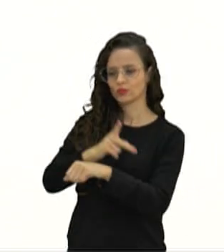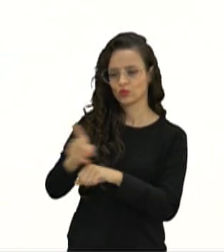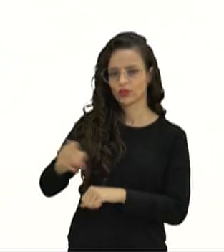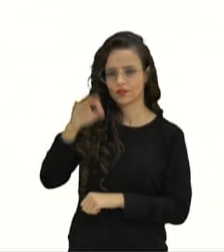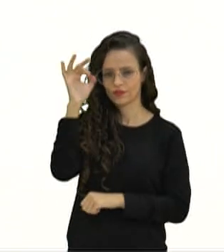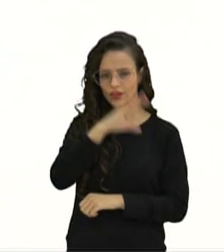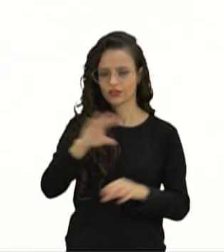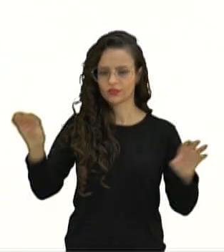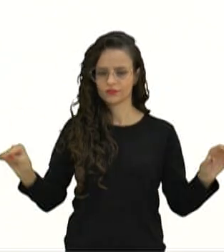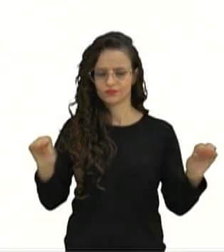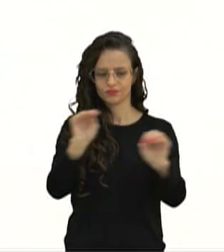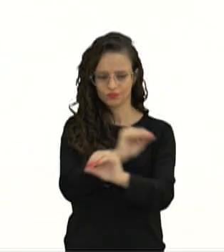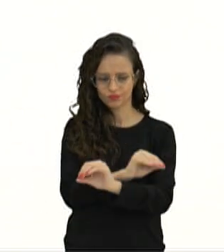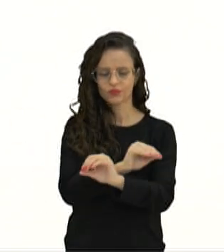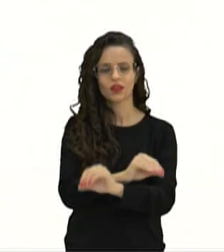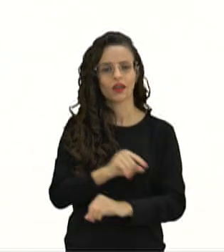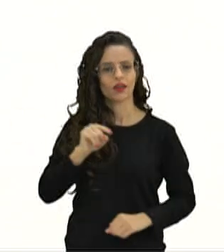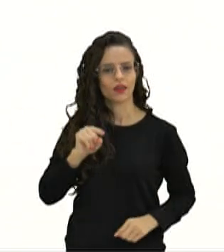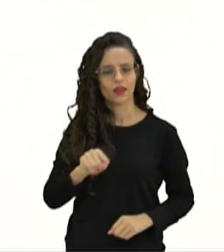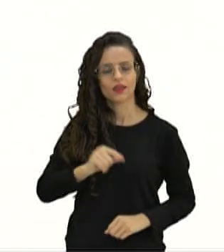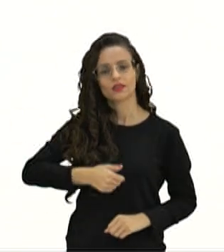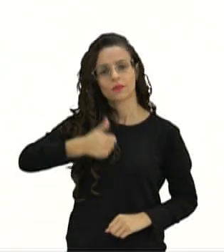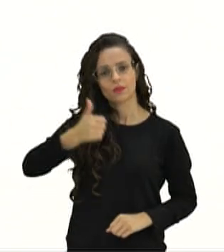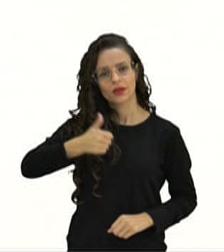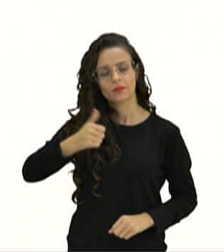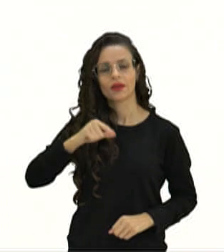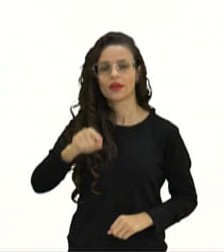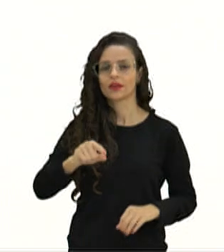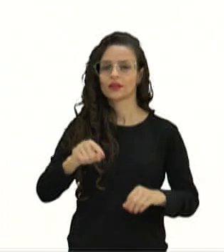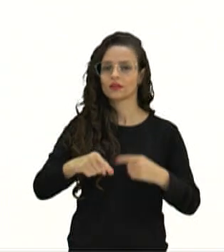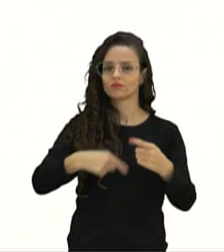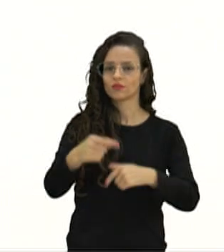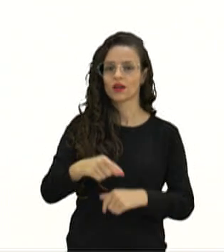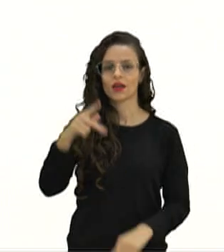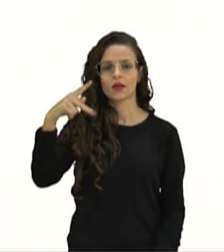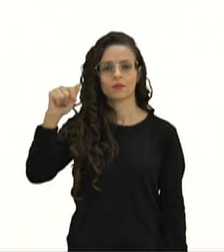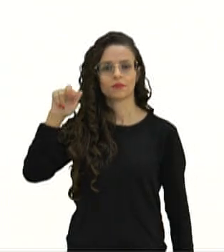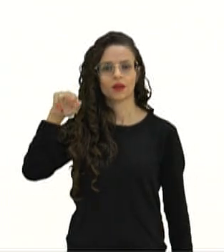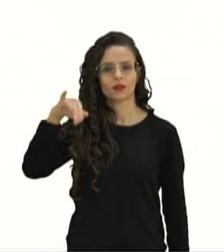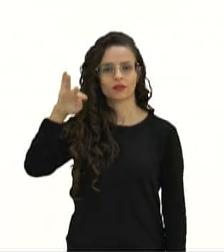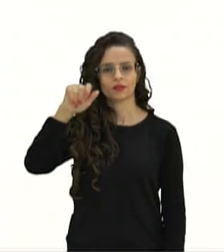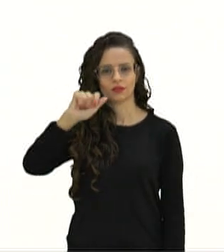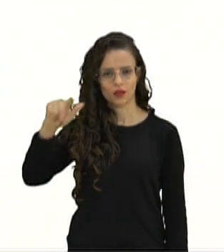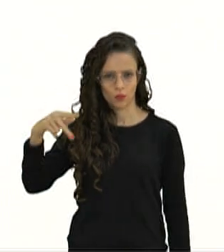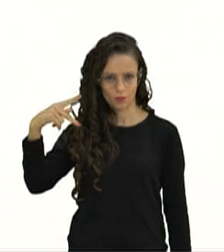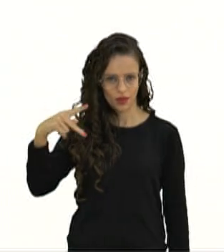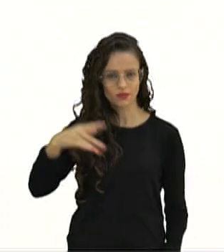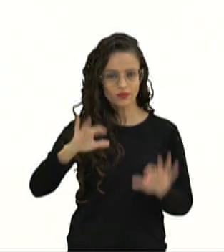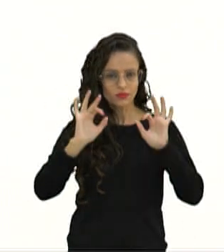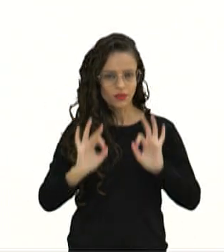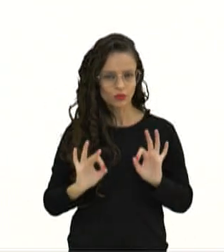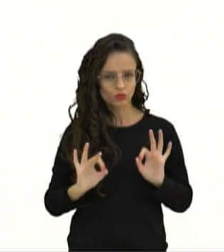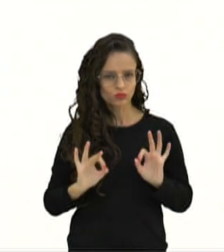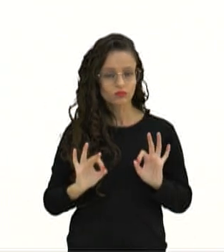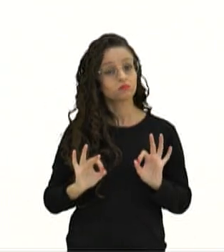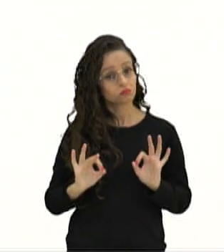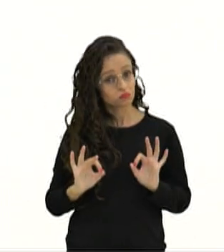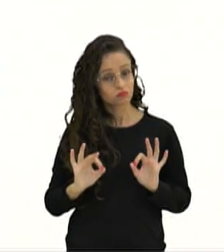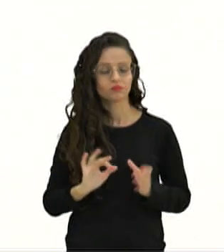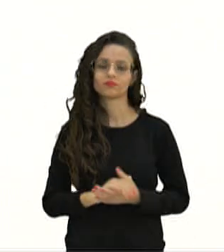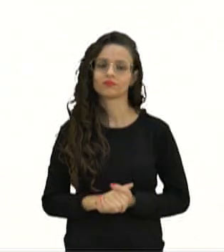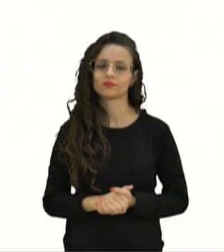de sementes verdes, chamando essa primeira geração de geração parental ou geração P? É correta essa afirmação,